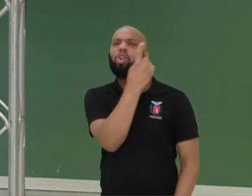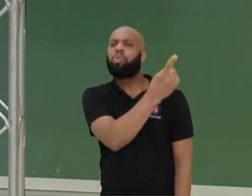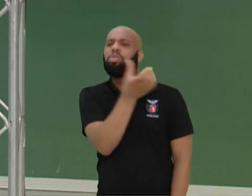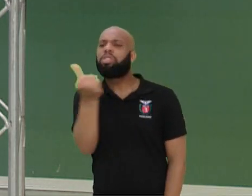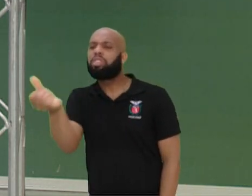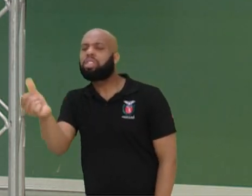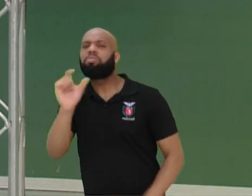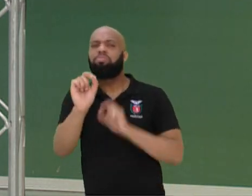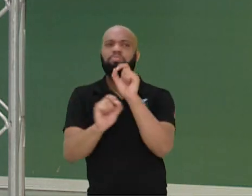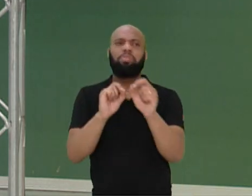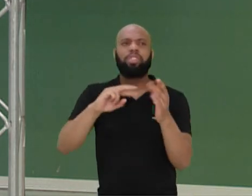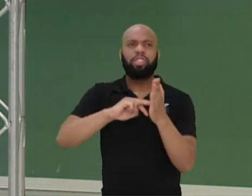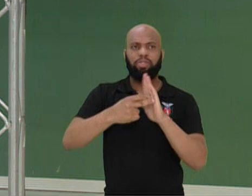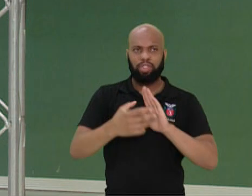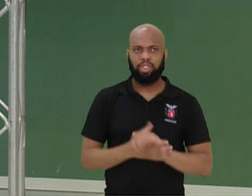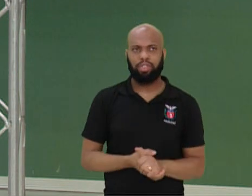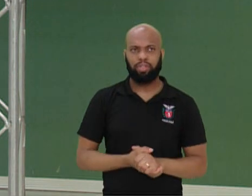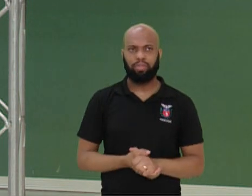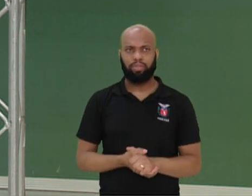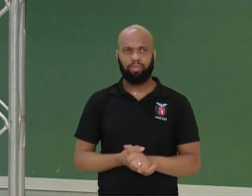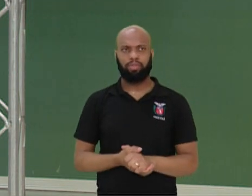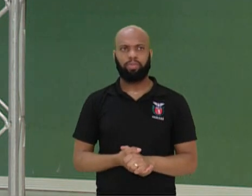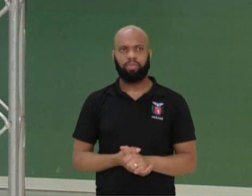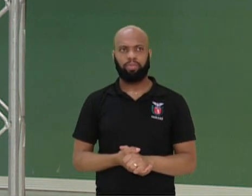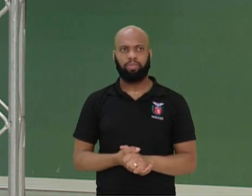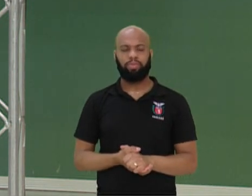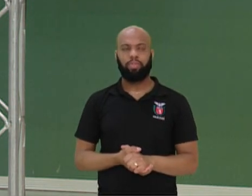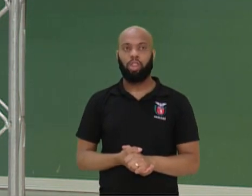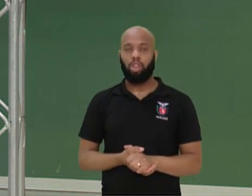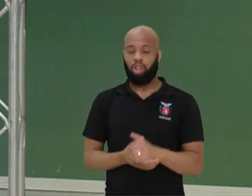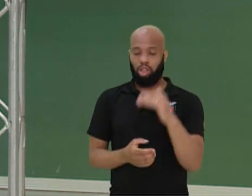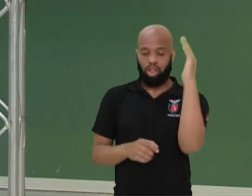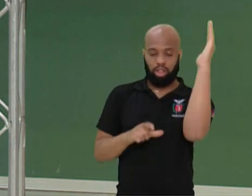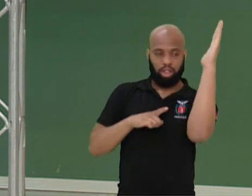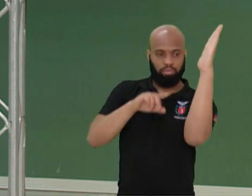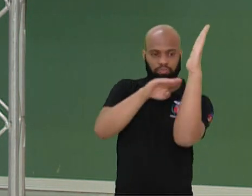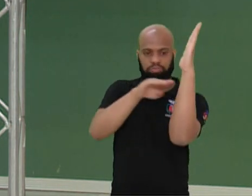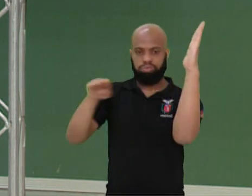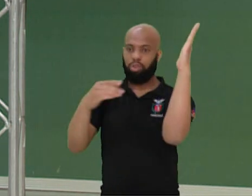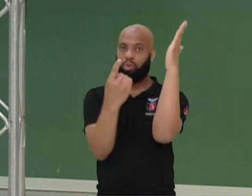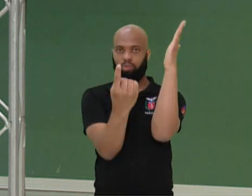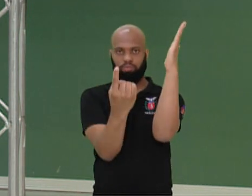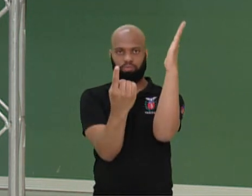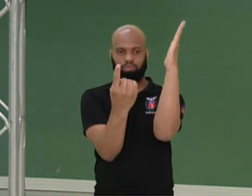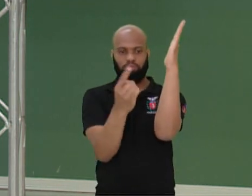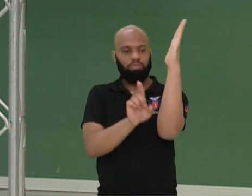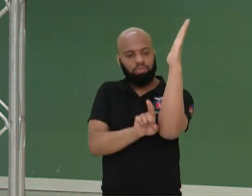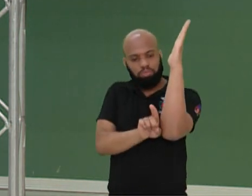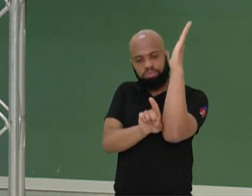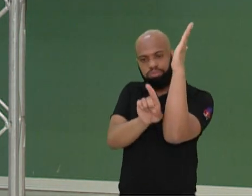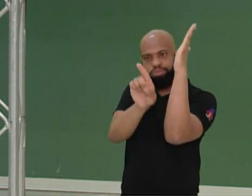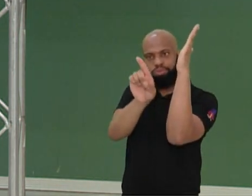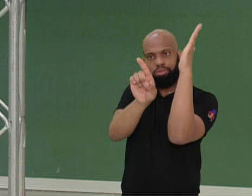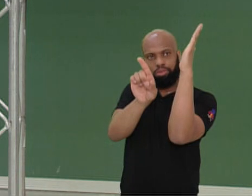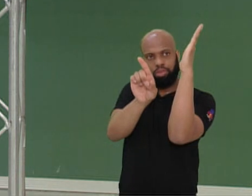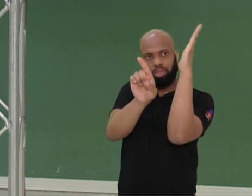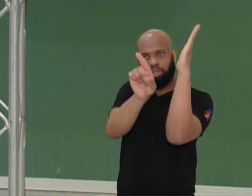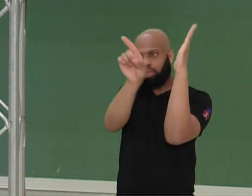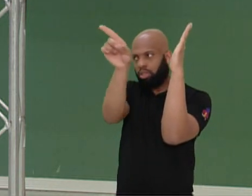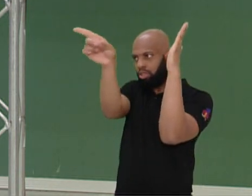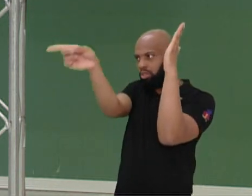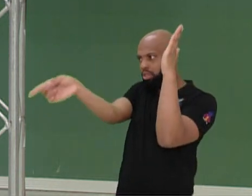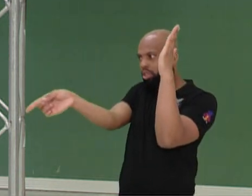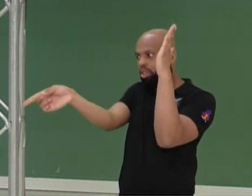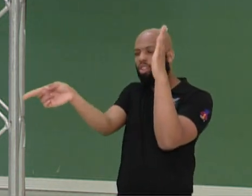esse 6? No 1 é justamente onde o meu míssil sai da água. Ele voltaria para a água no